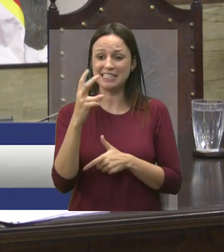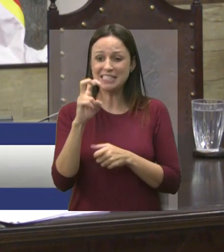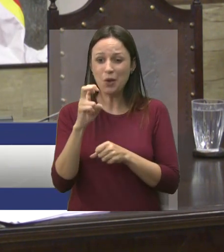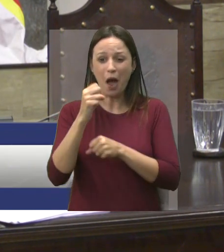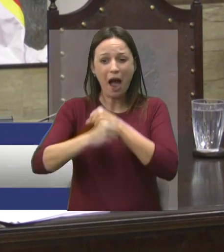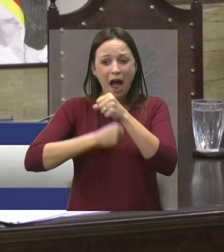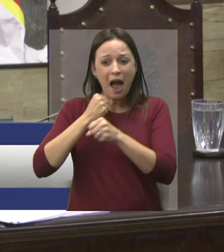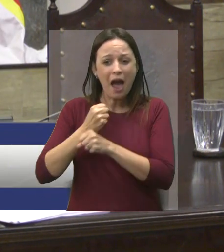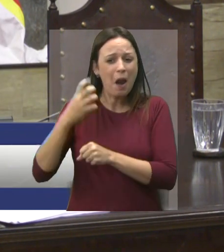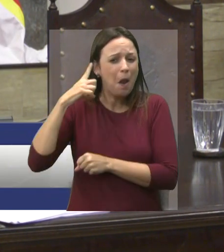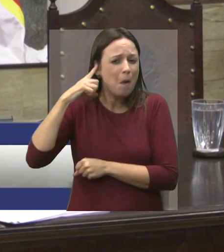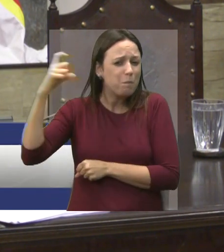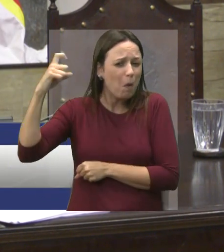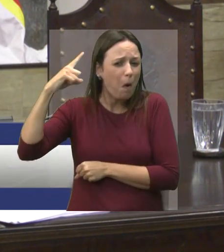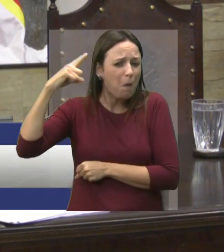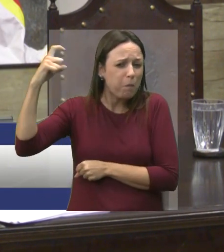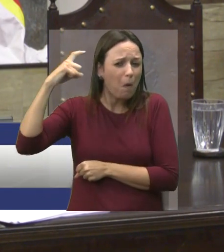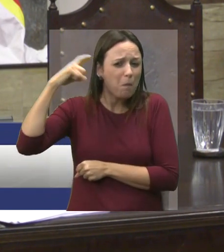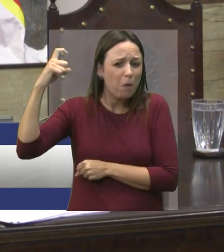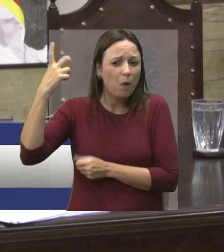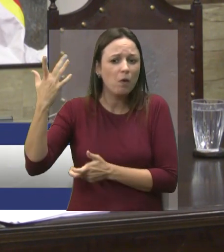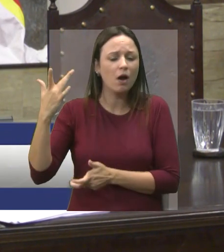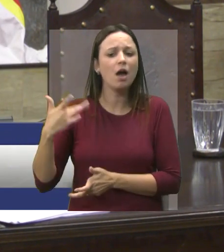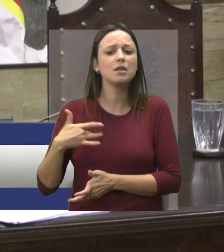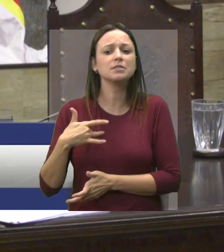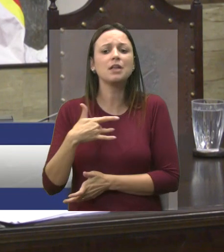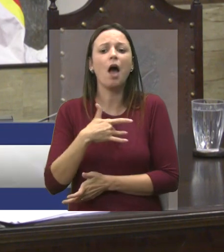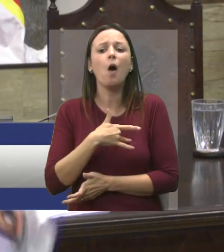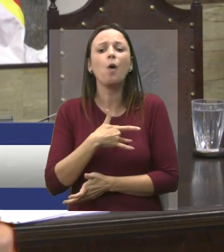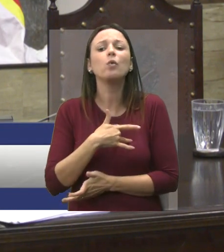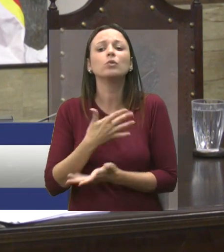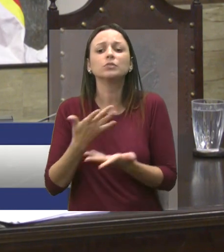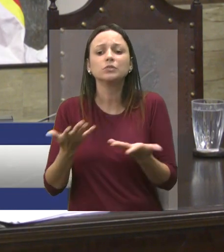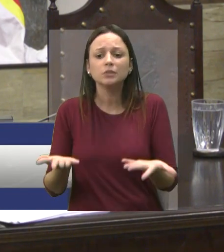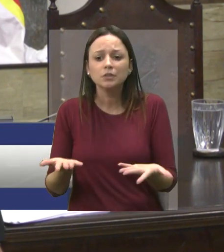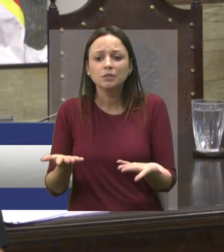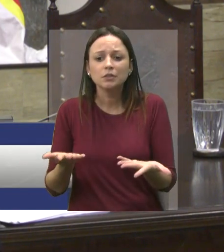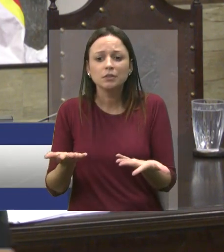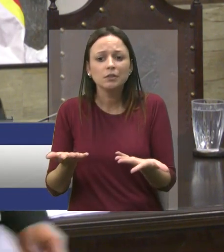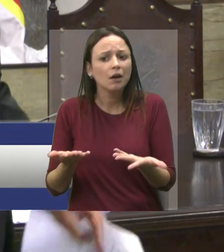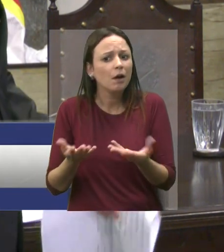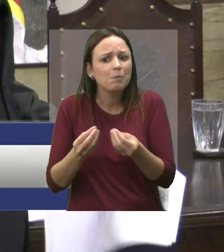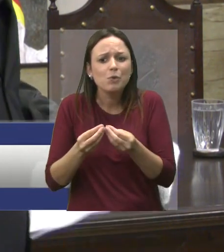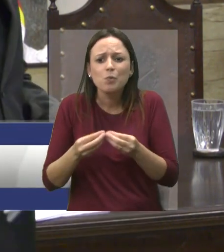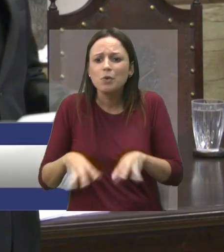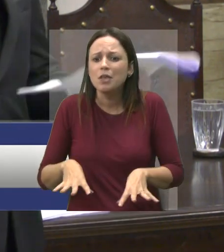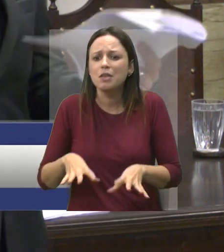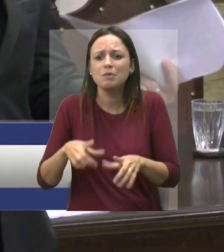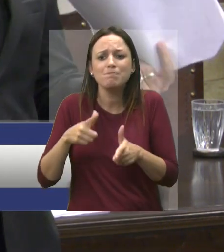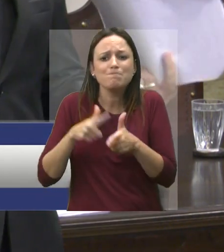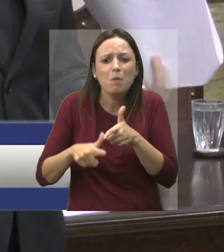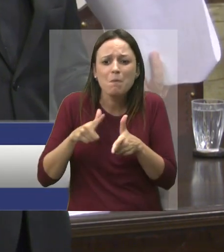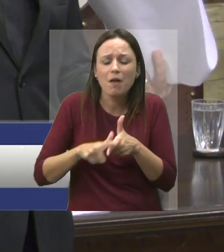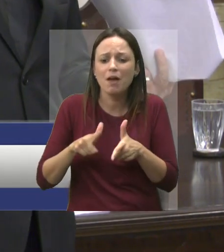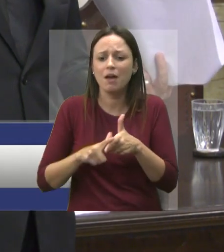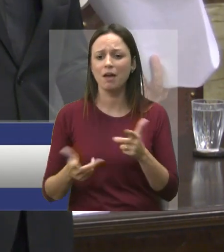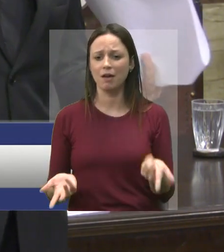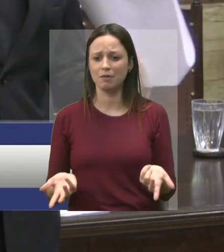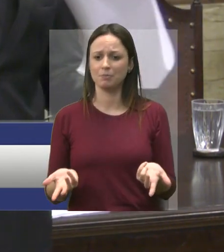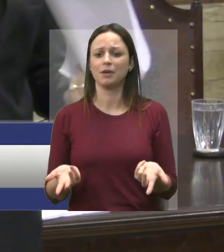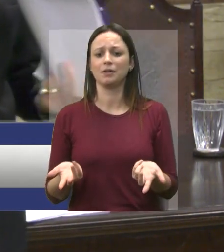dessa, a saúde dele fica totalmente afetada, agravada. E esses tempos